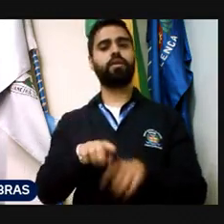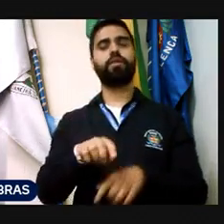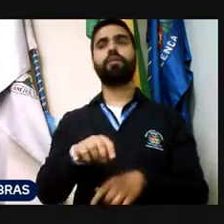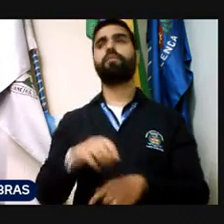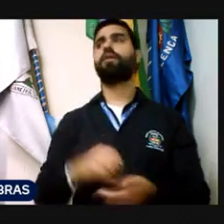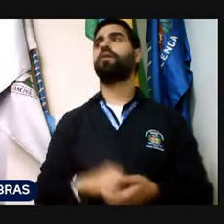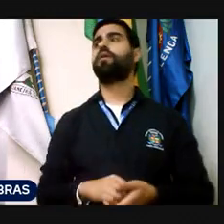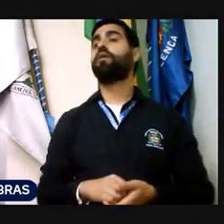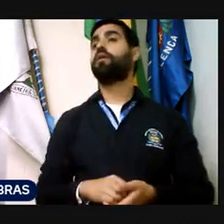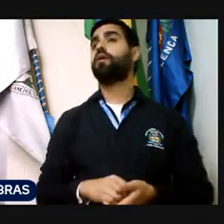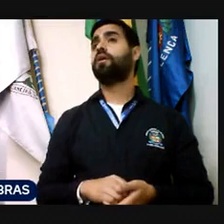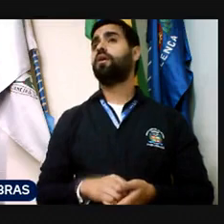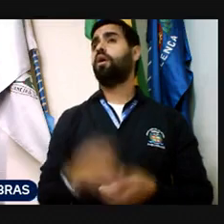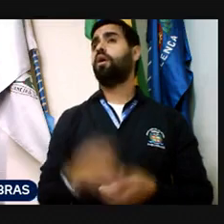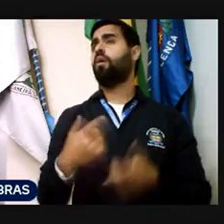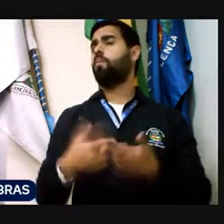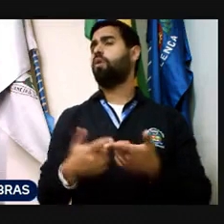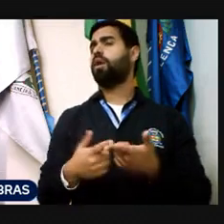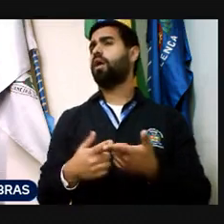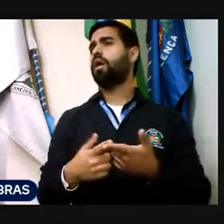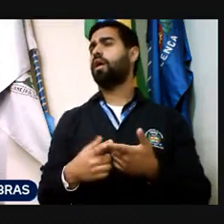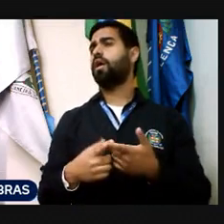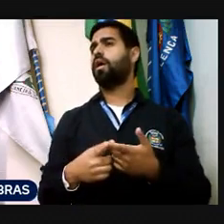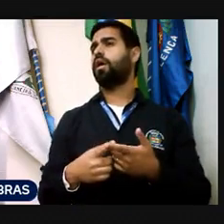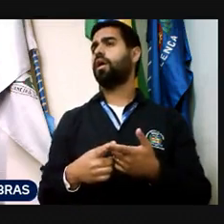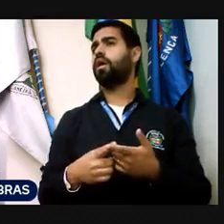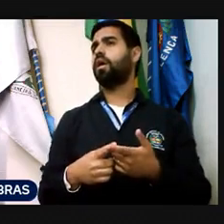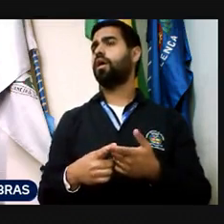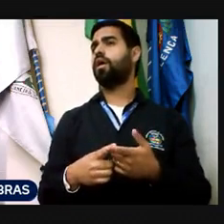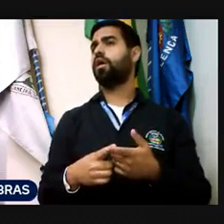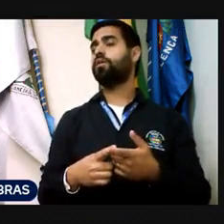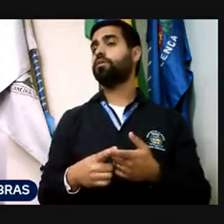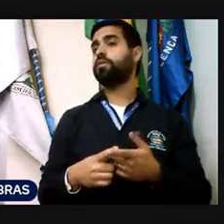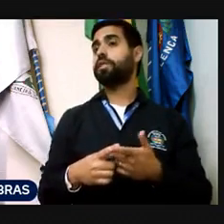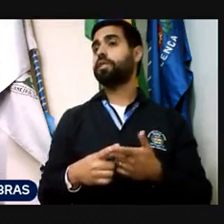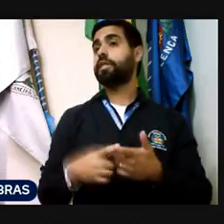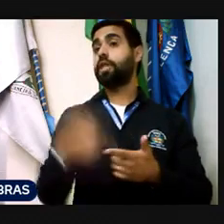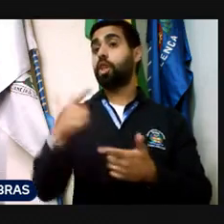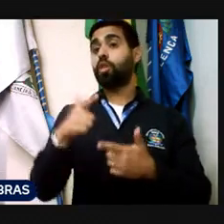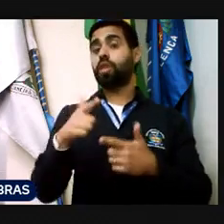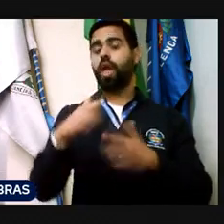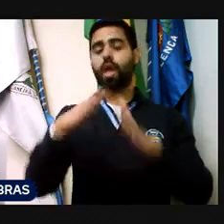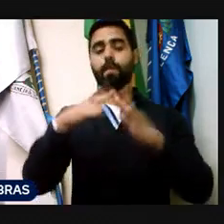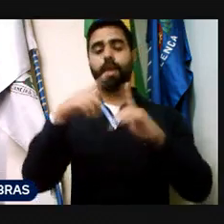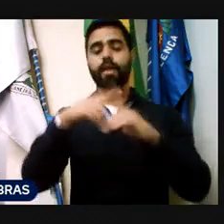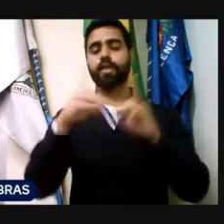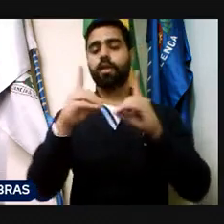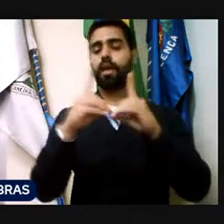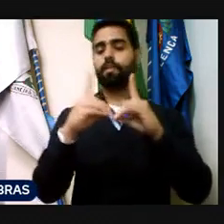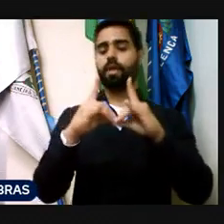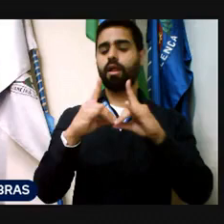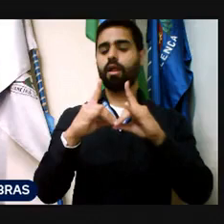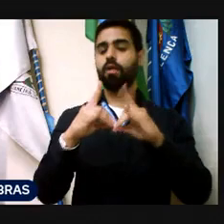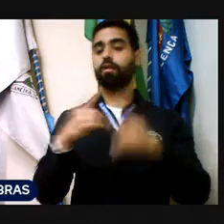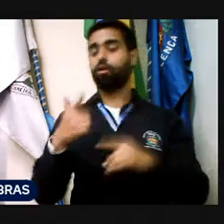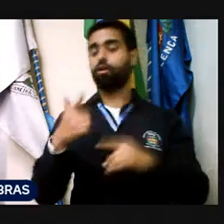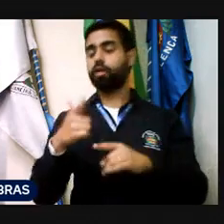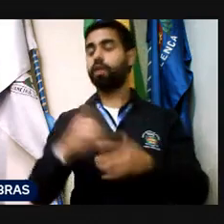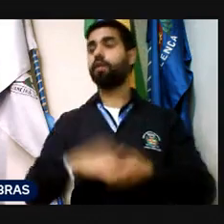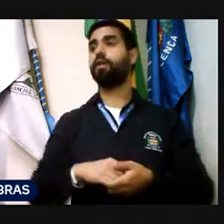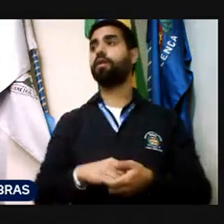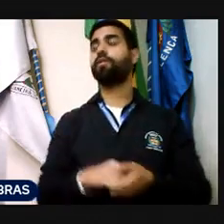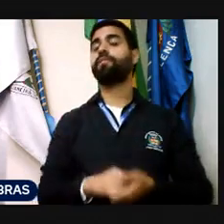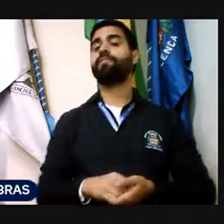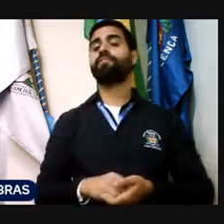nunca teve uma capela mortuária, e graças a Deus, com a ajuda de todos, do padre lá Zé Arlindo e da nossa paróquia de